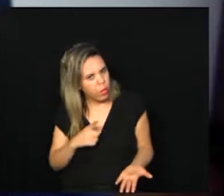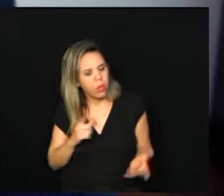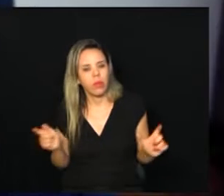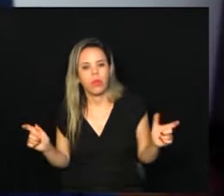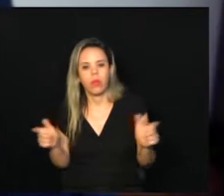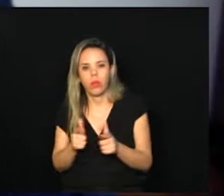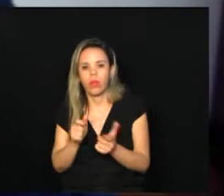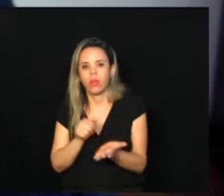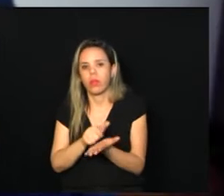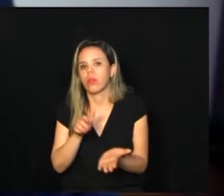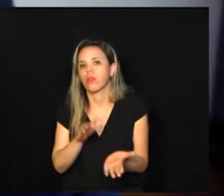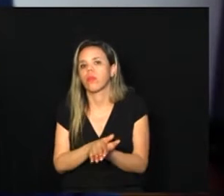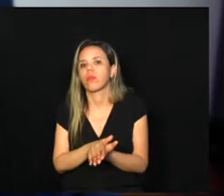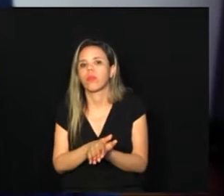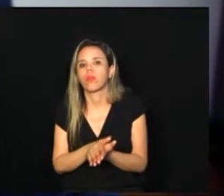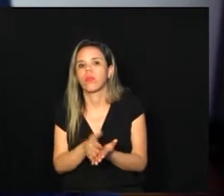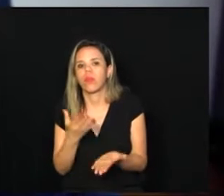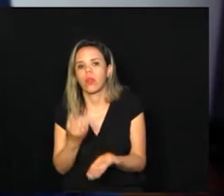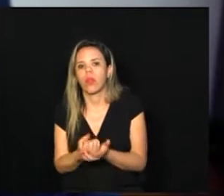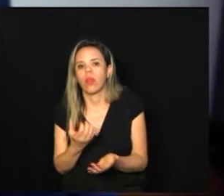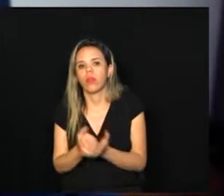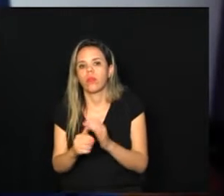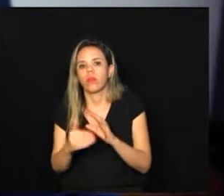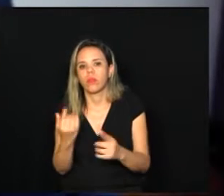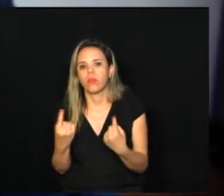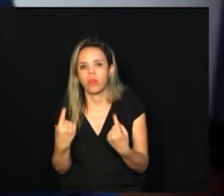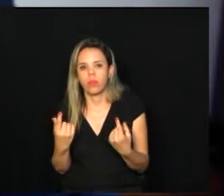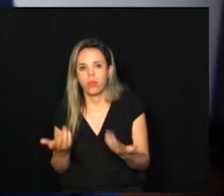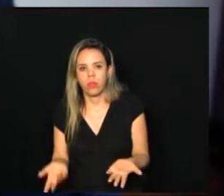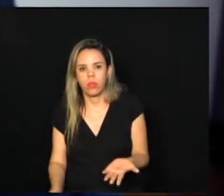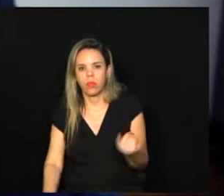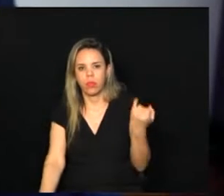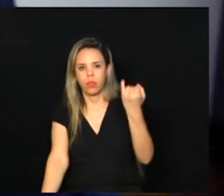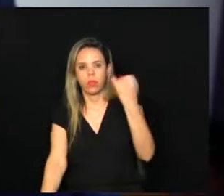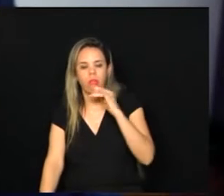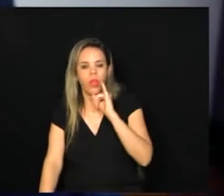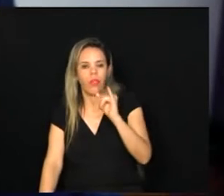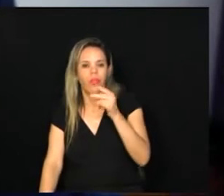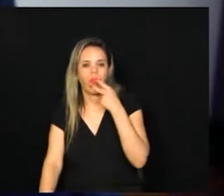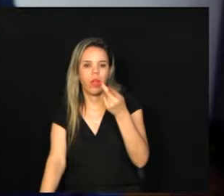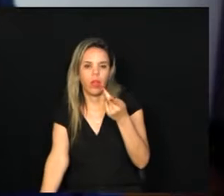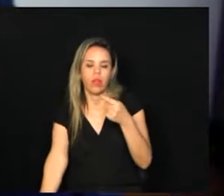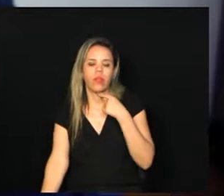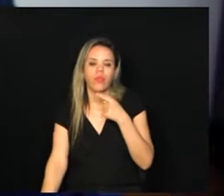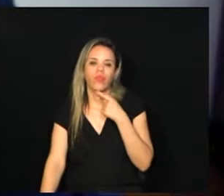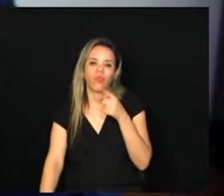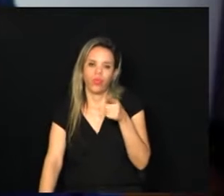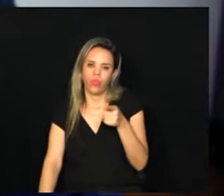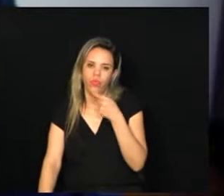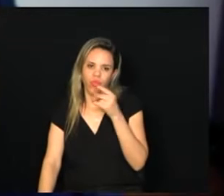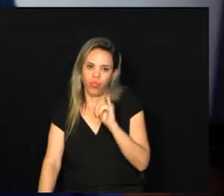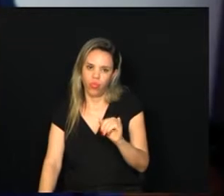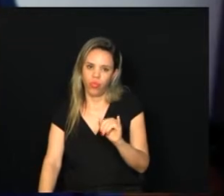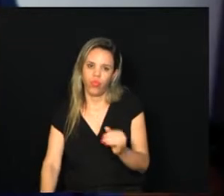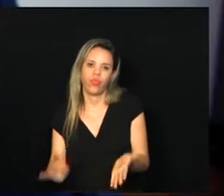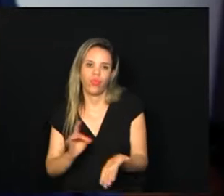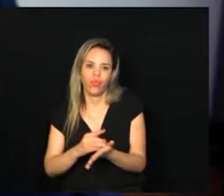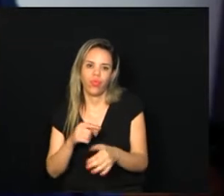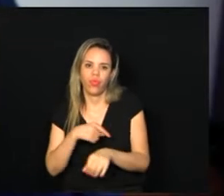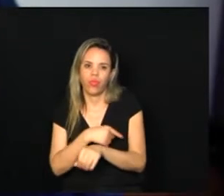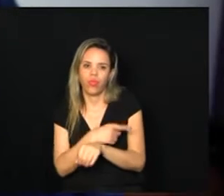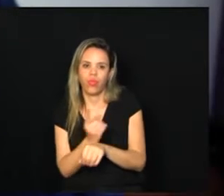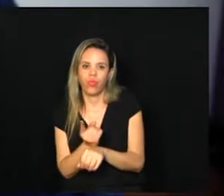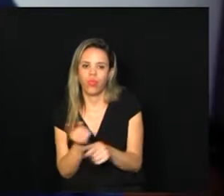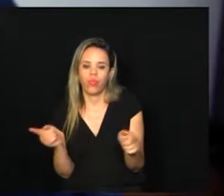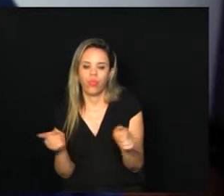uma redução drástica nas multas da John Boy. Então, é importante a sua pergunta para dizer realmente que a velocidade da John